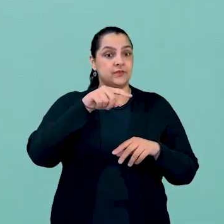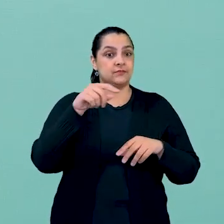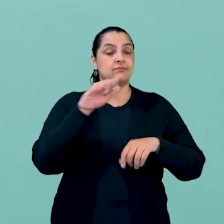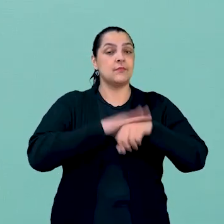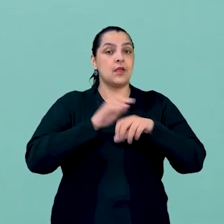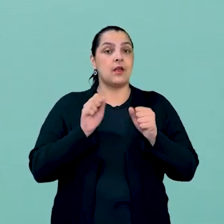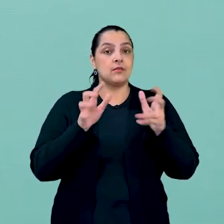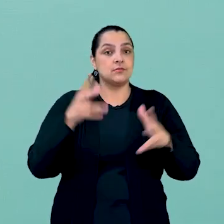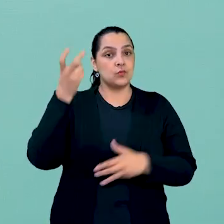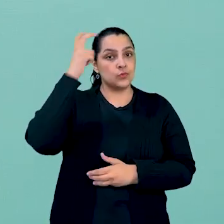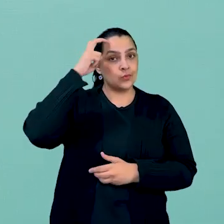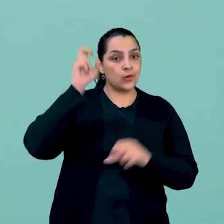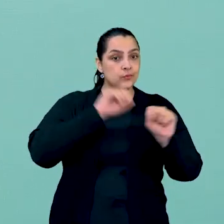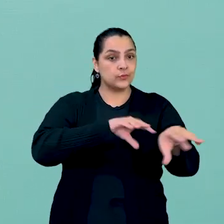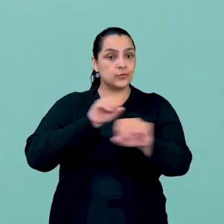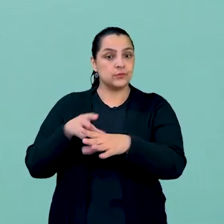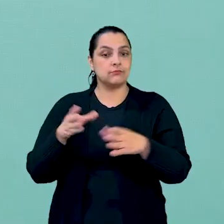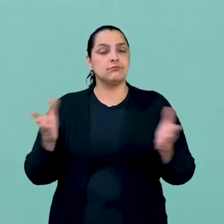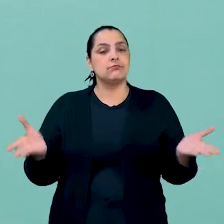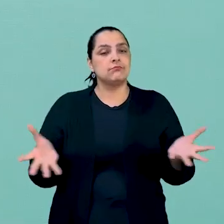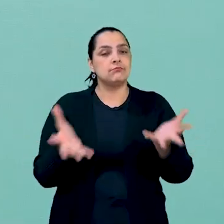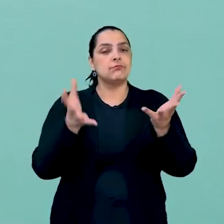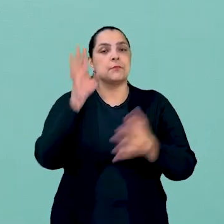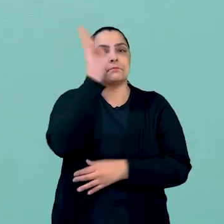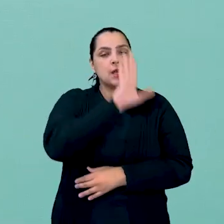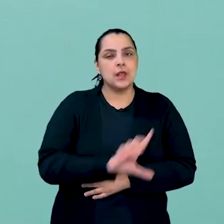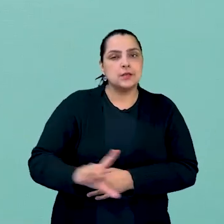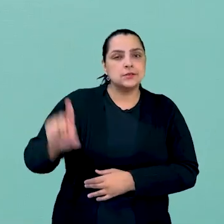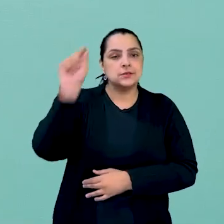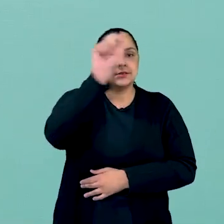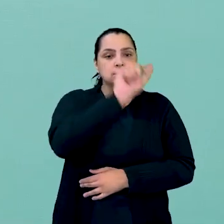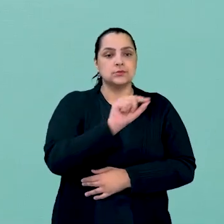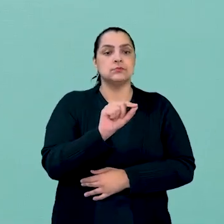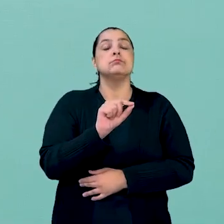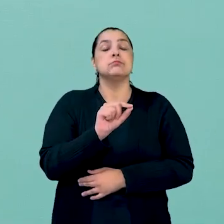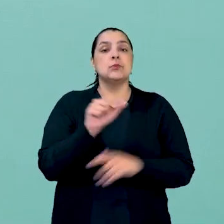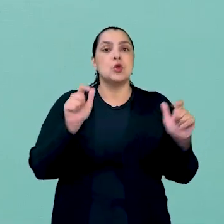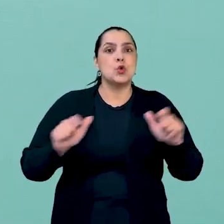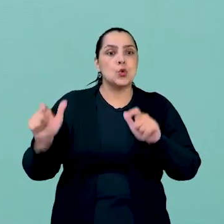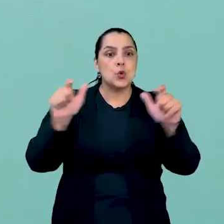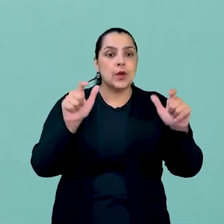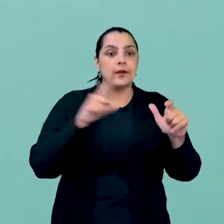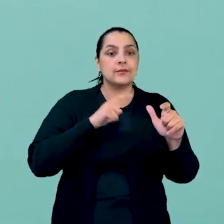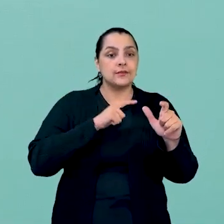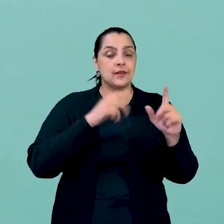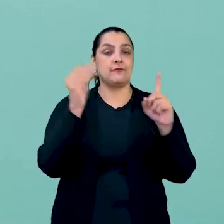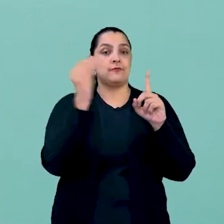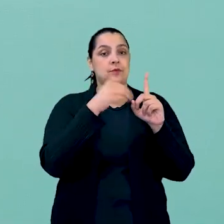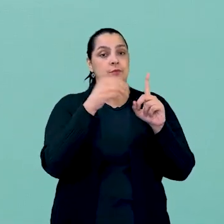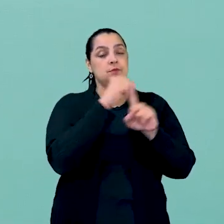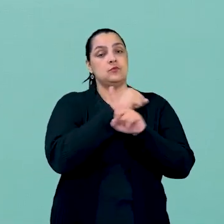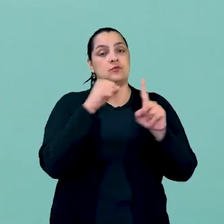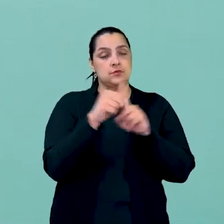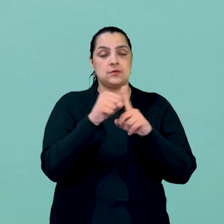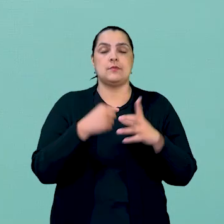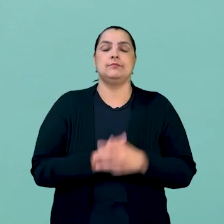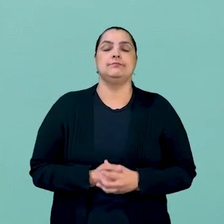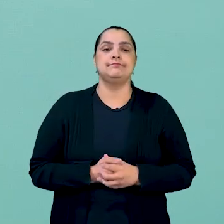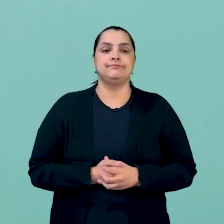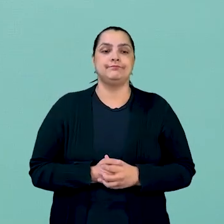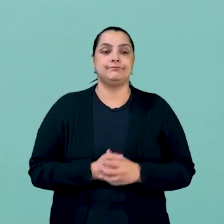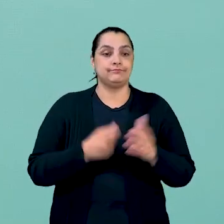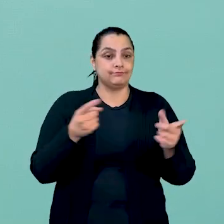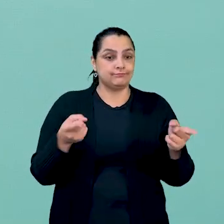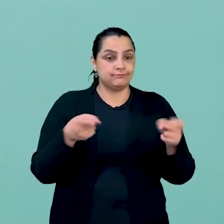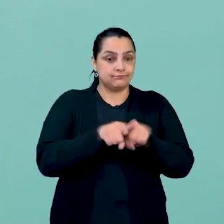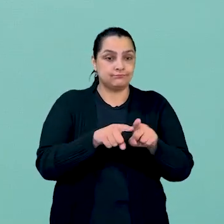ações culturais e educativas sejam levadas a todo o Brasil, especialmente a lugares com maior vulnerabilidade social.